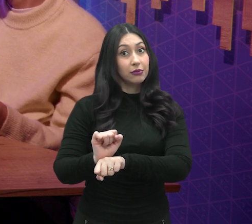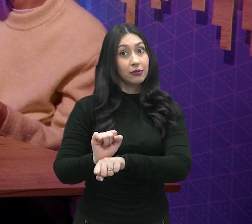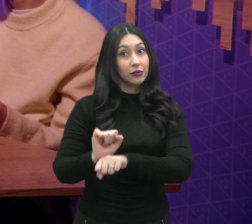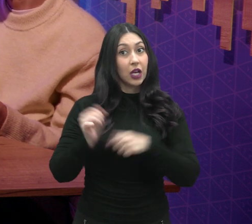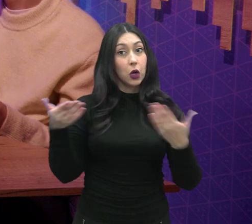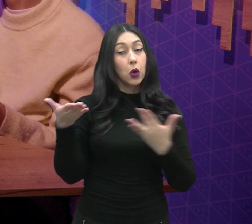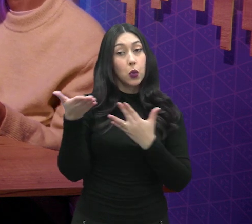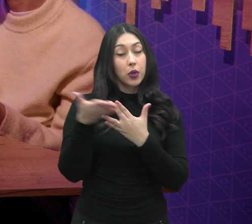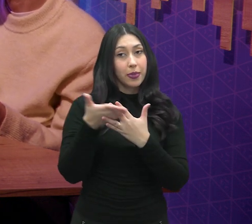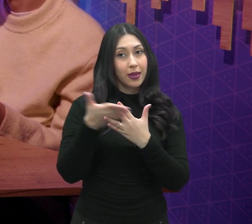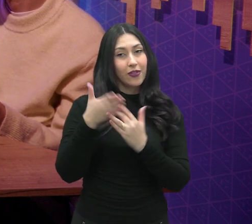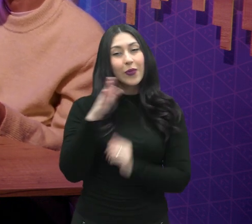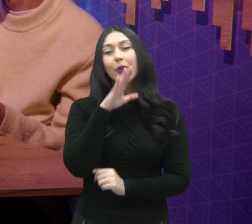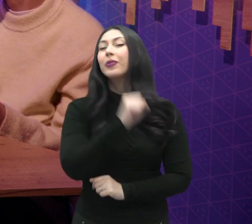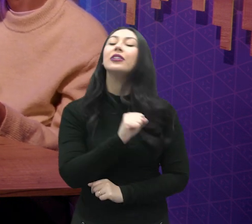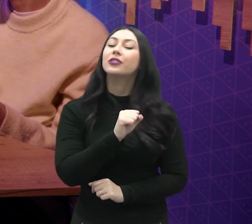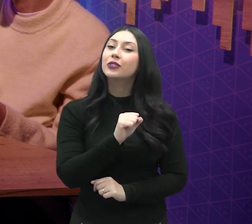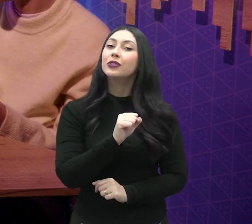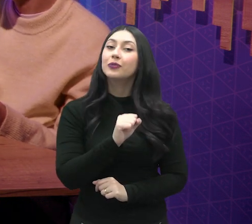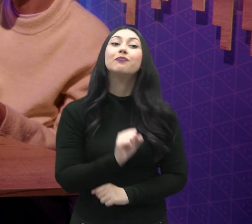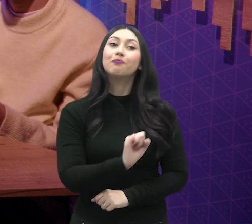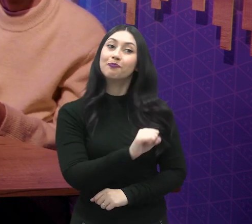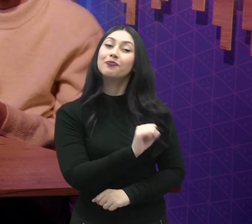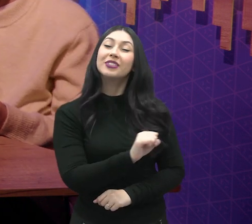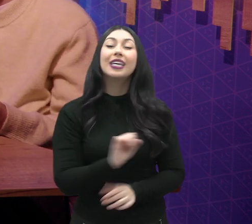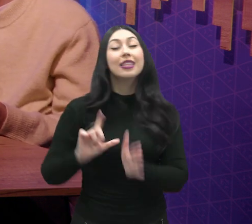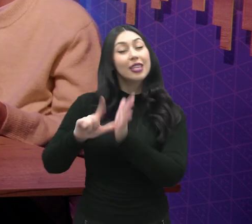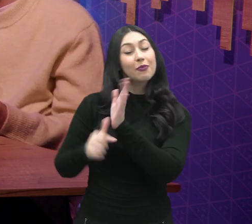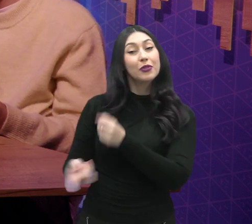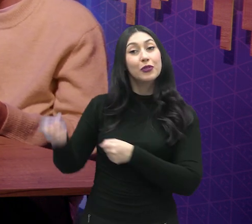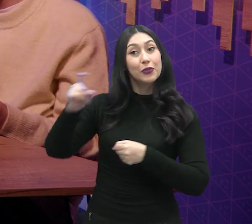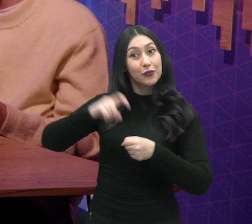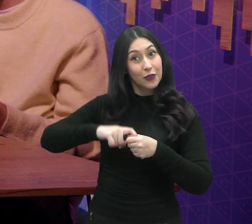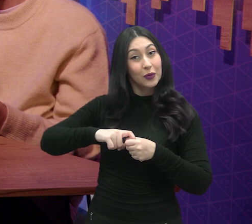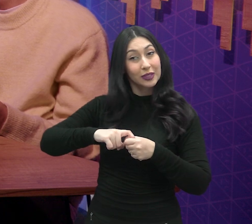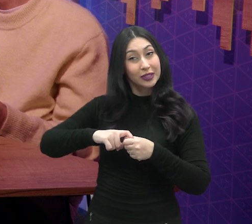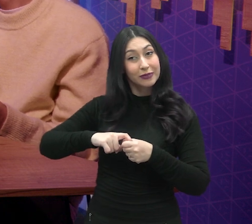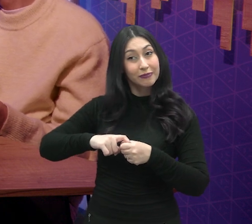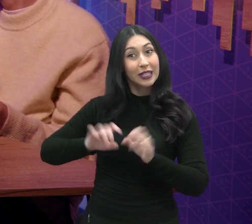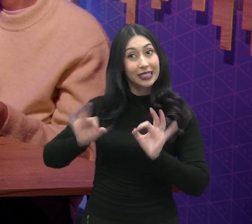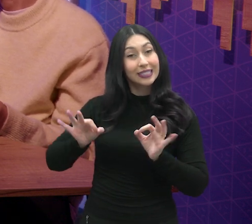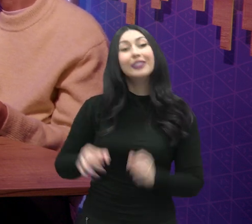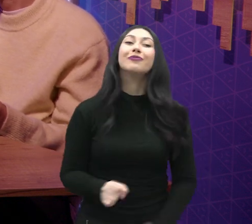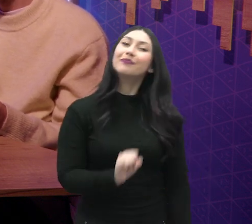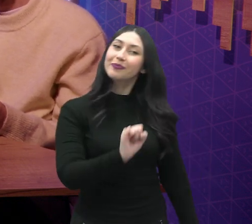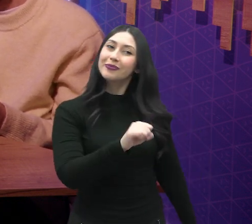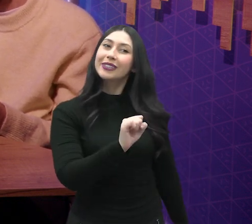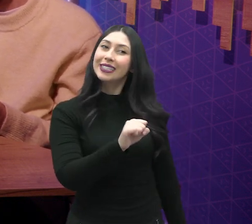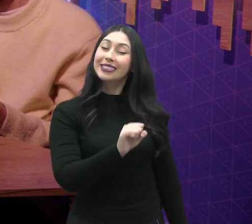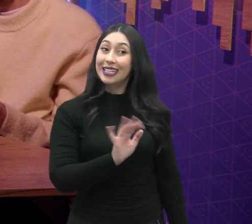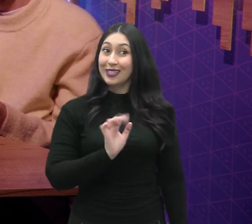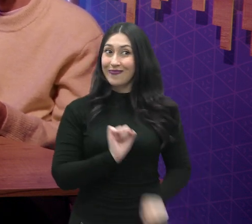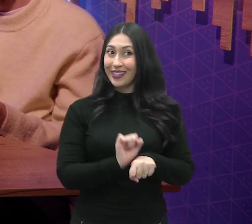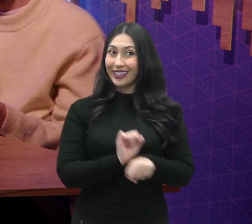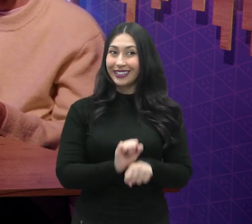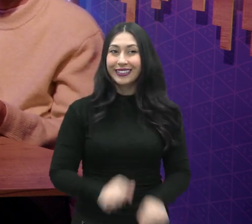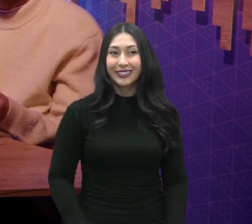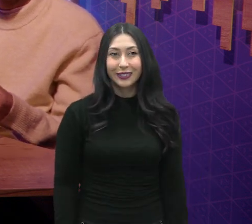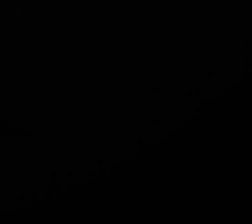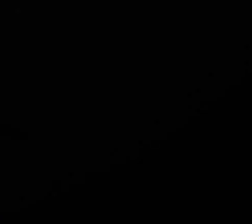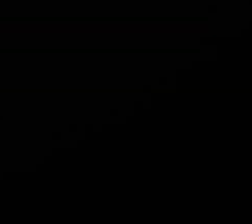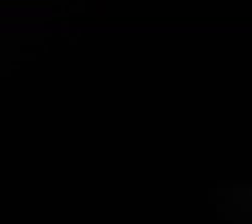Fica aqui com a gente vai para um rápido intervalo, né? É isso. E daqui a pouco a gente já está de volta, não é, Tami? Perfeito, Vitor. Até